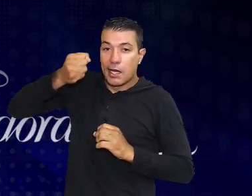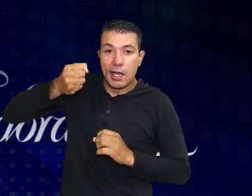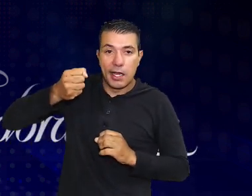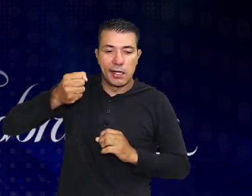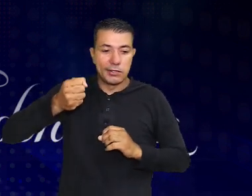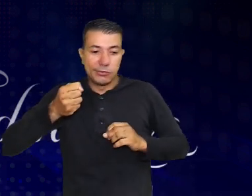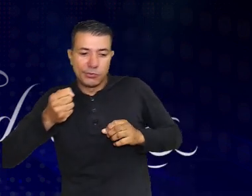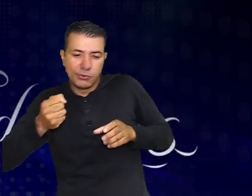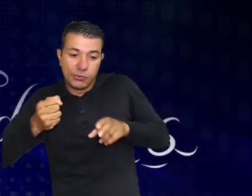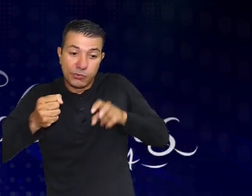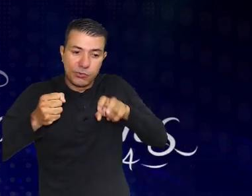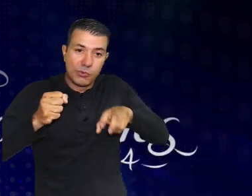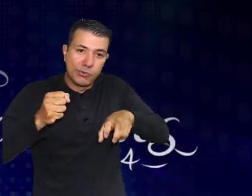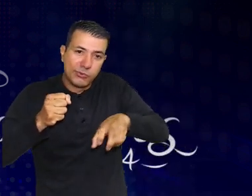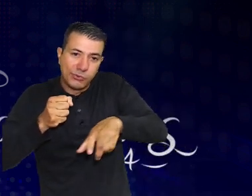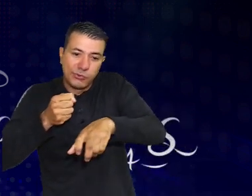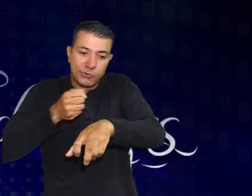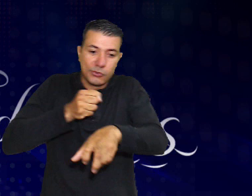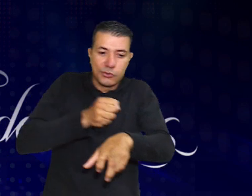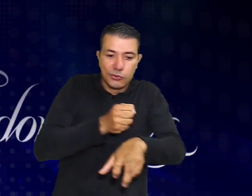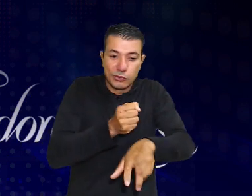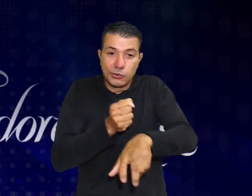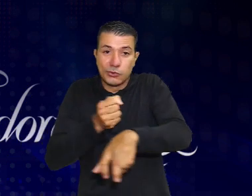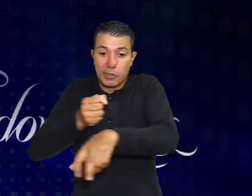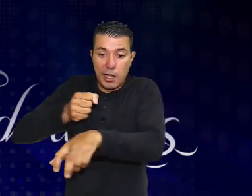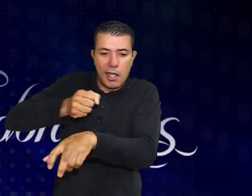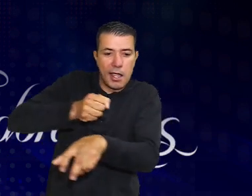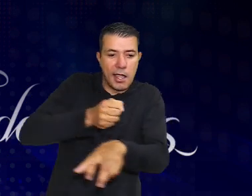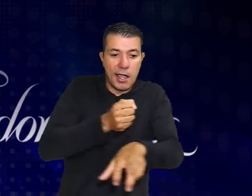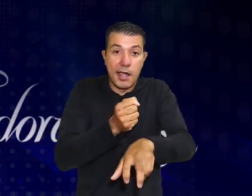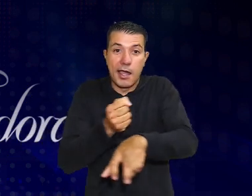precisa do cuidado do